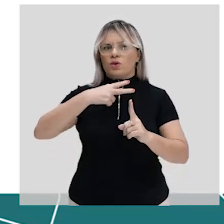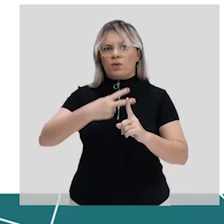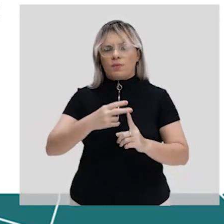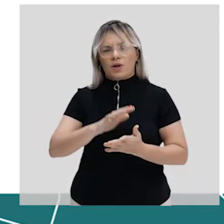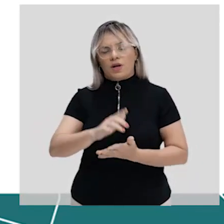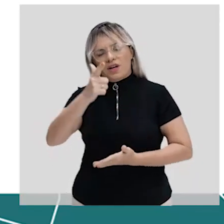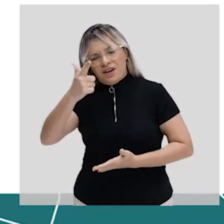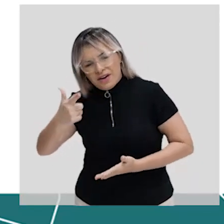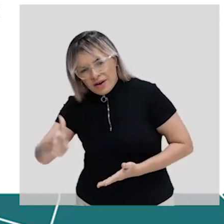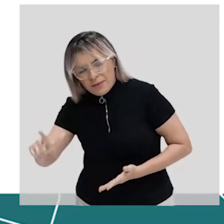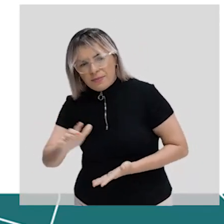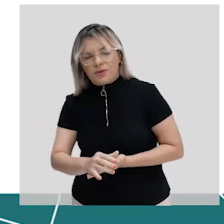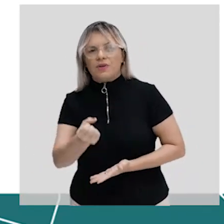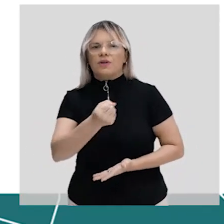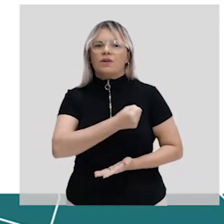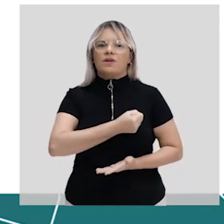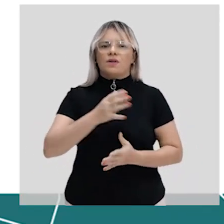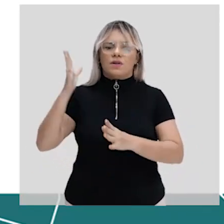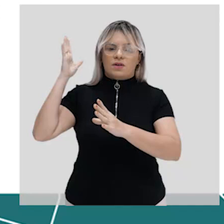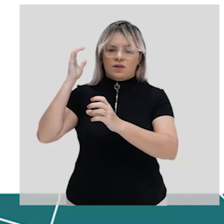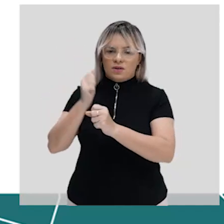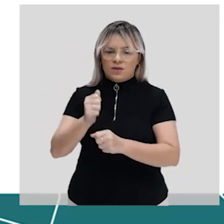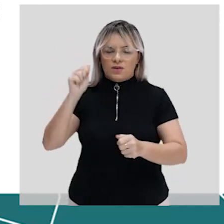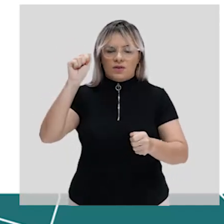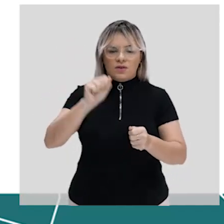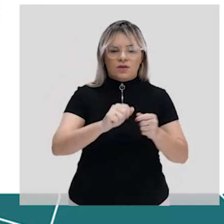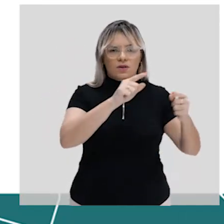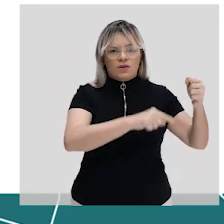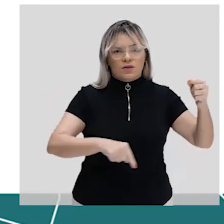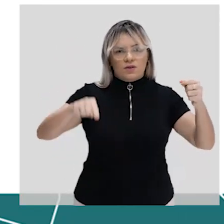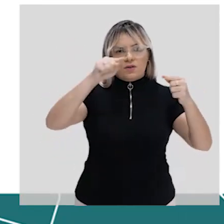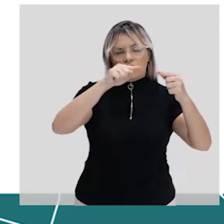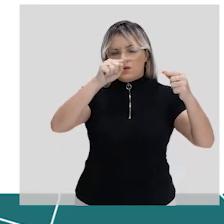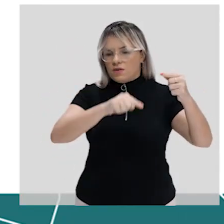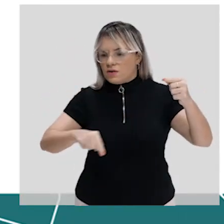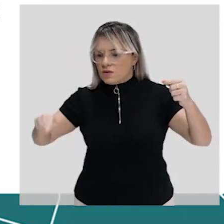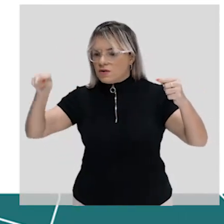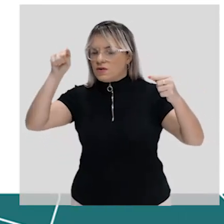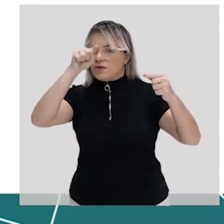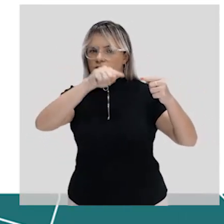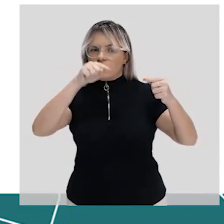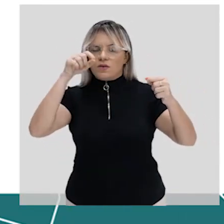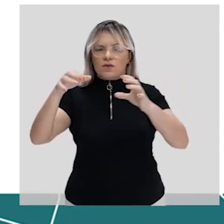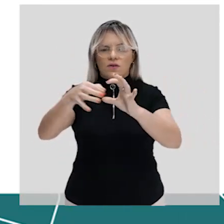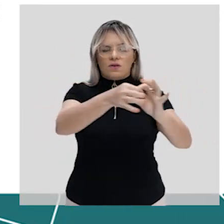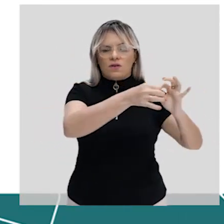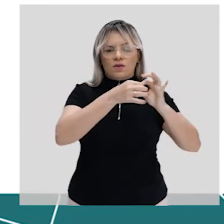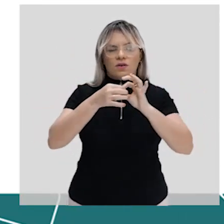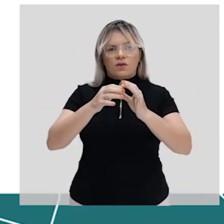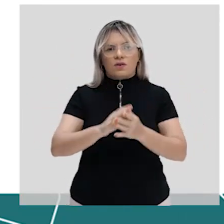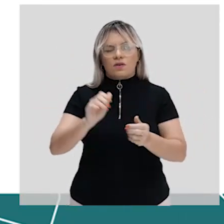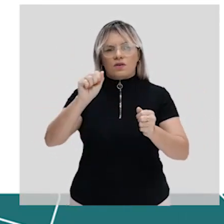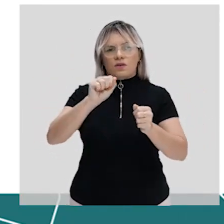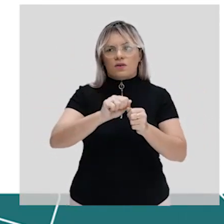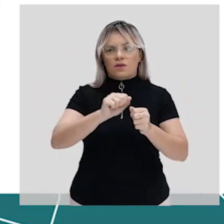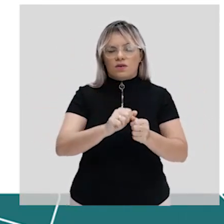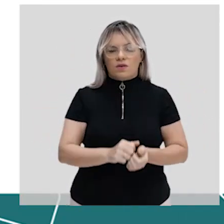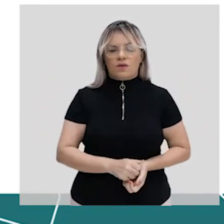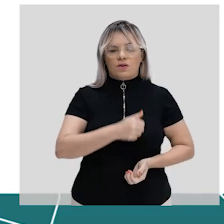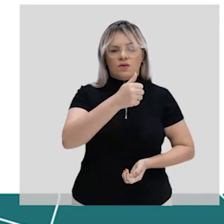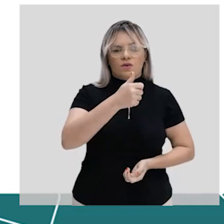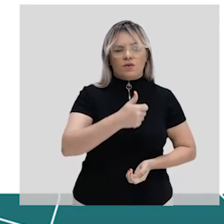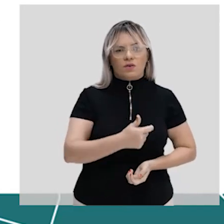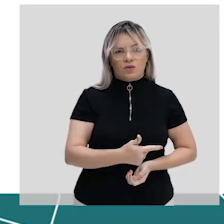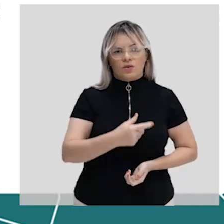Então, nesse caso aqui, só para reforçar, fazendo a união, basta conferir, tá? A quantidade de elementos, ó, 1, 2,